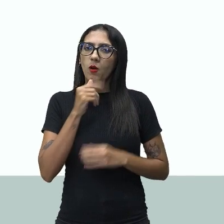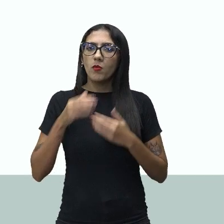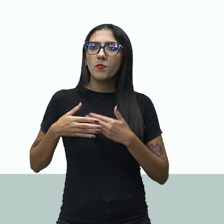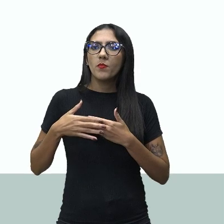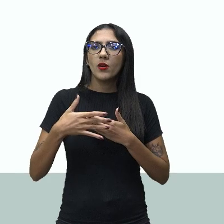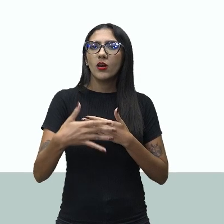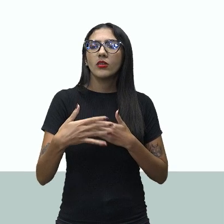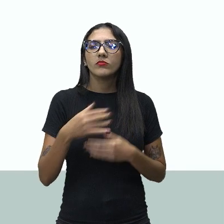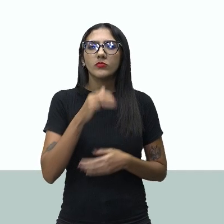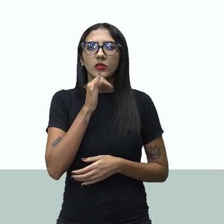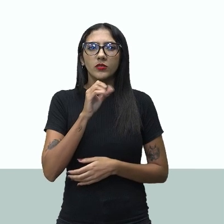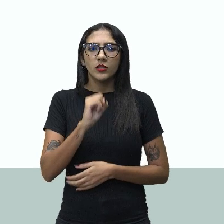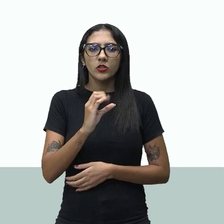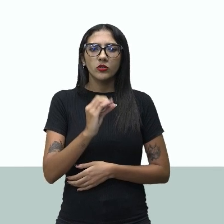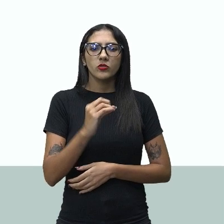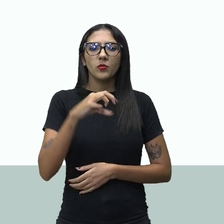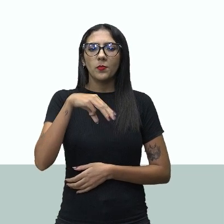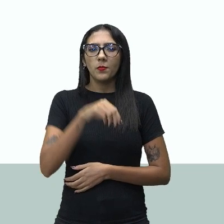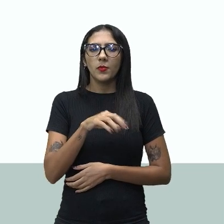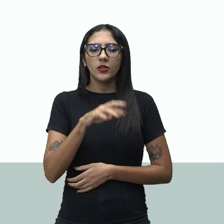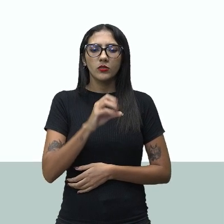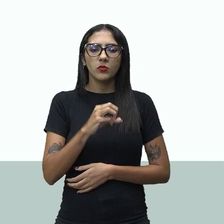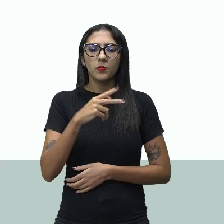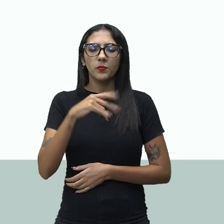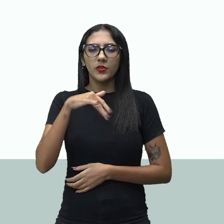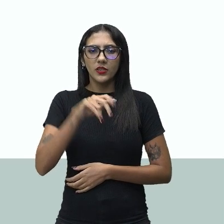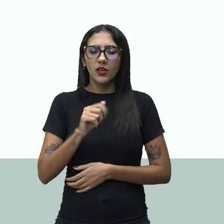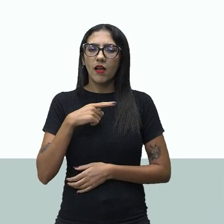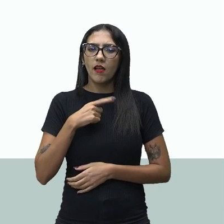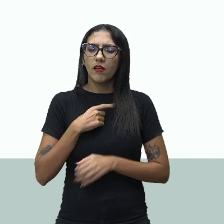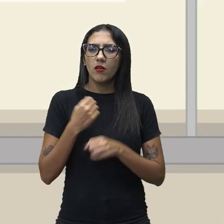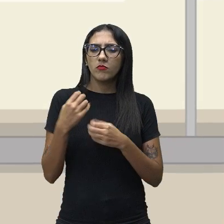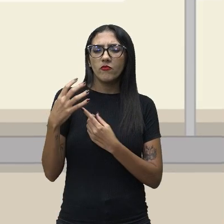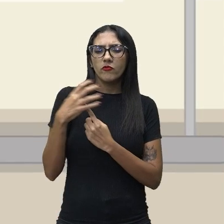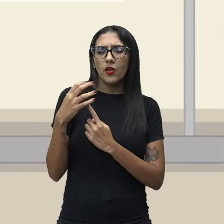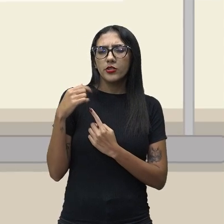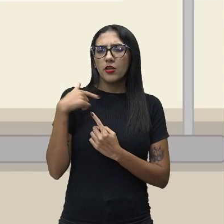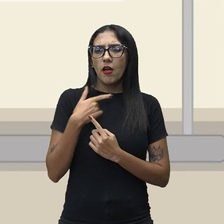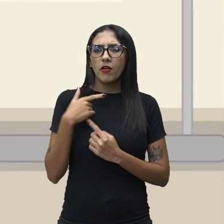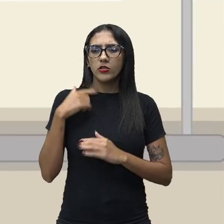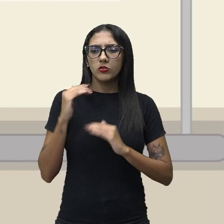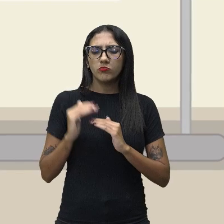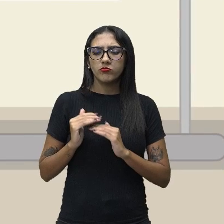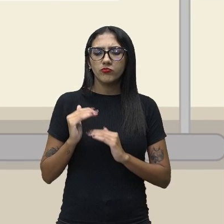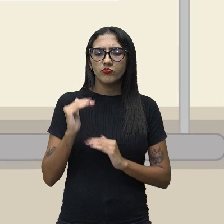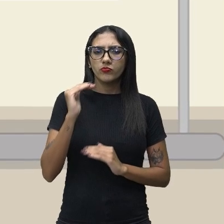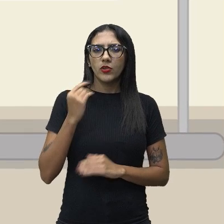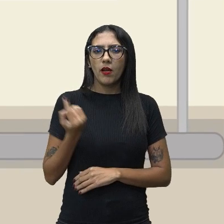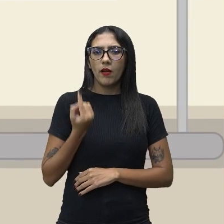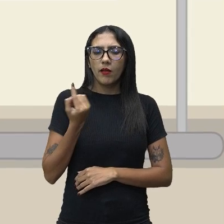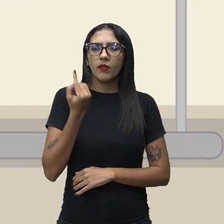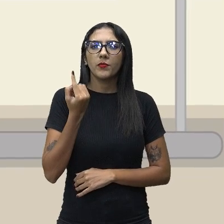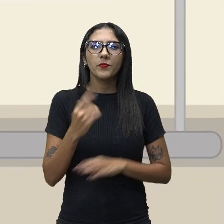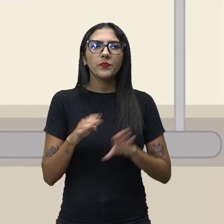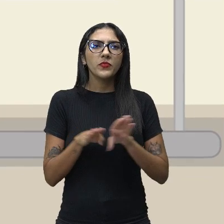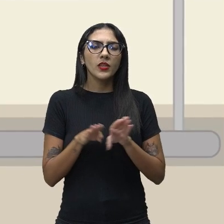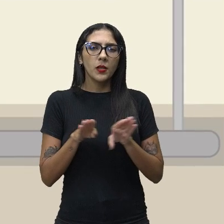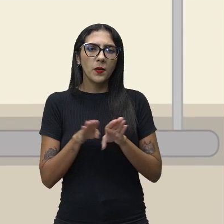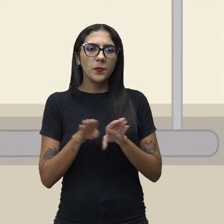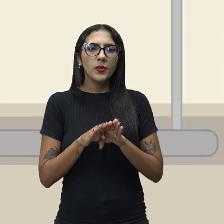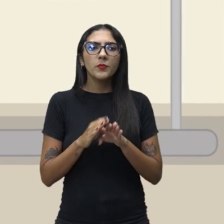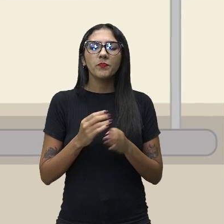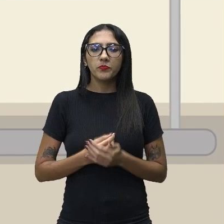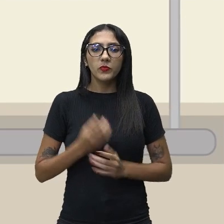somatropina, por exemplo, influencia nosso crescimento durante anos. Estrogênio e testosterona têm efeitos